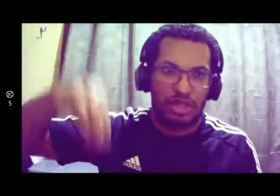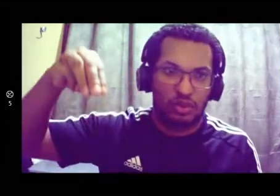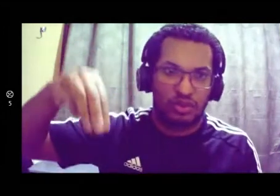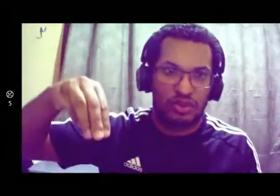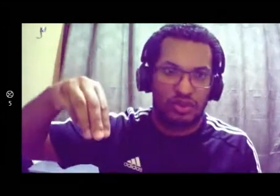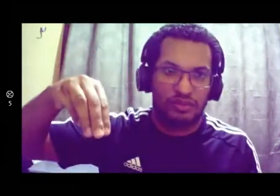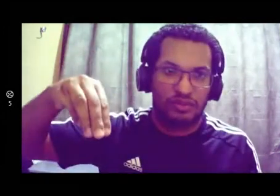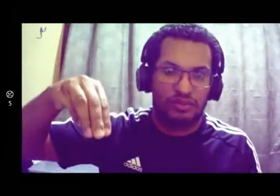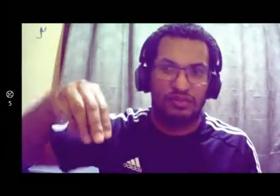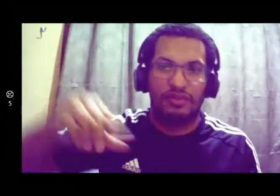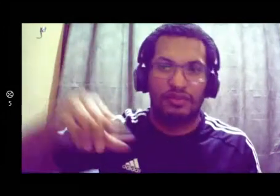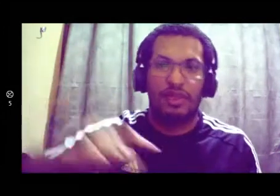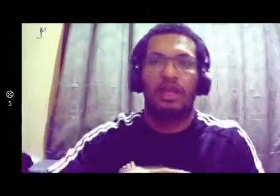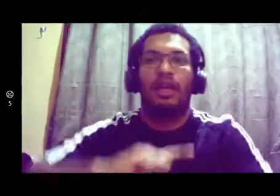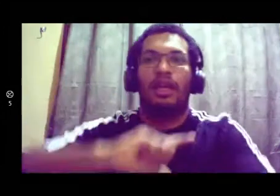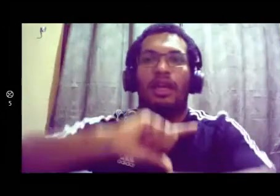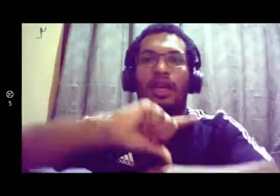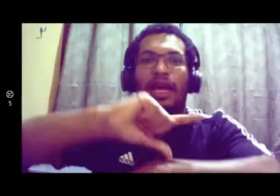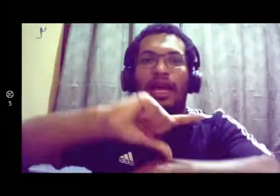Minutos.